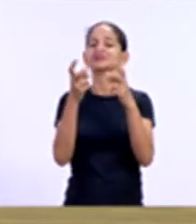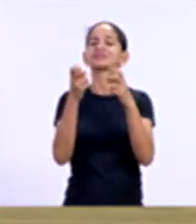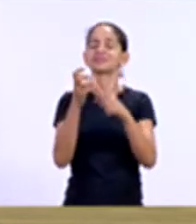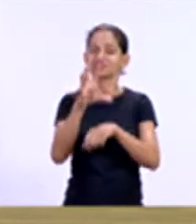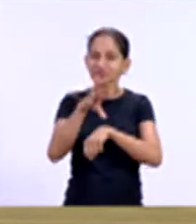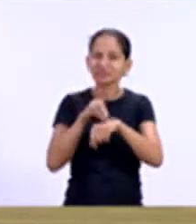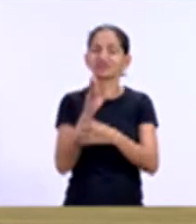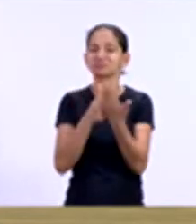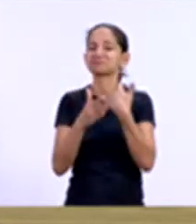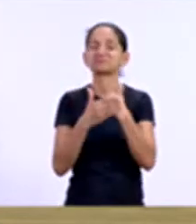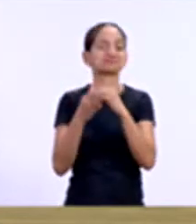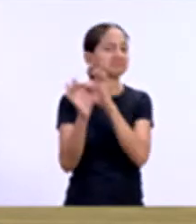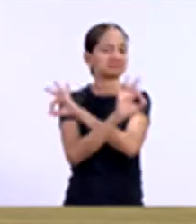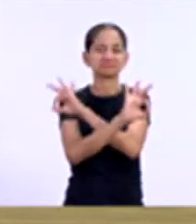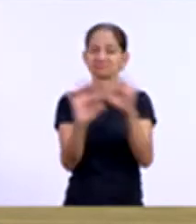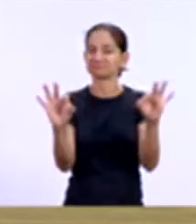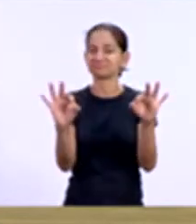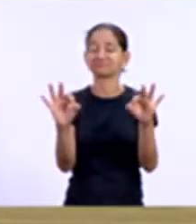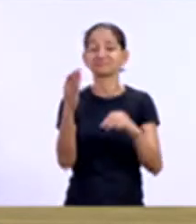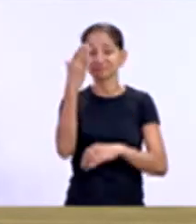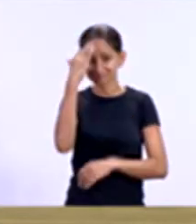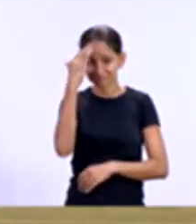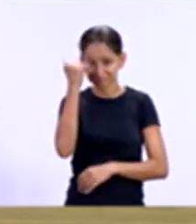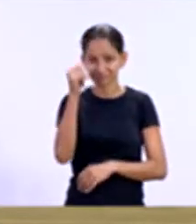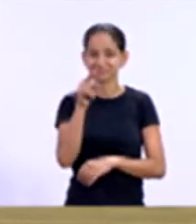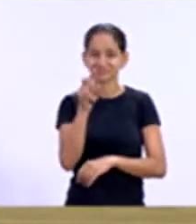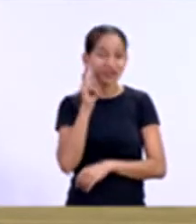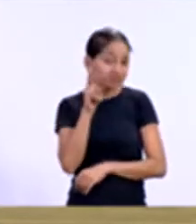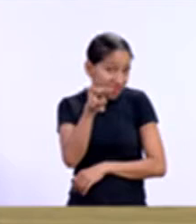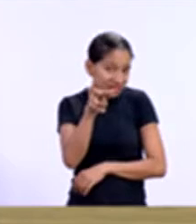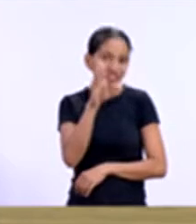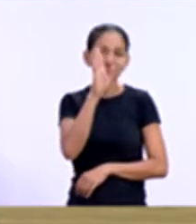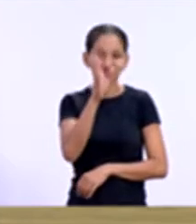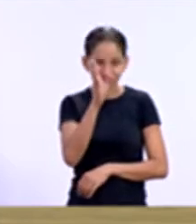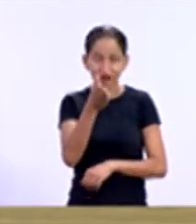dentro da área, a gente consegue fazer isso no ambiente virtual, que a gente faz as